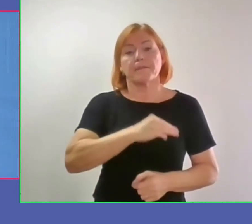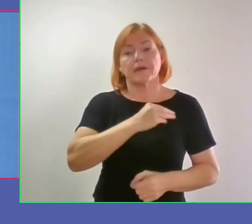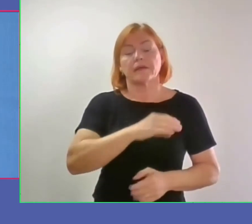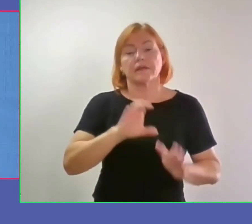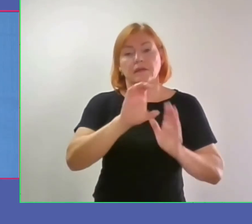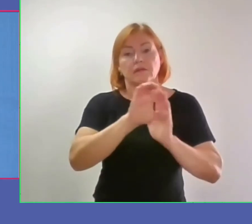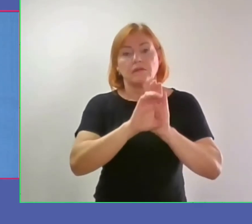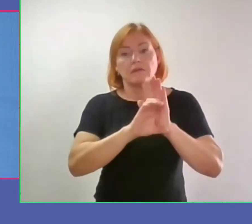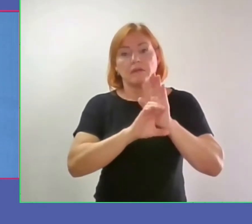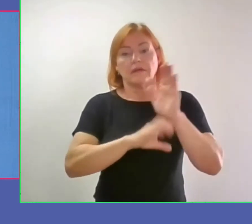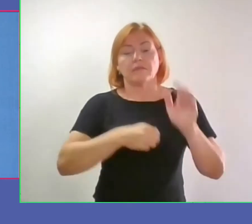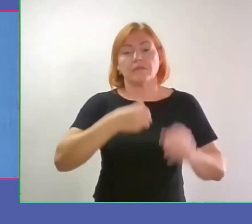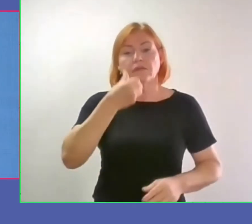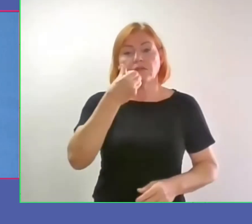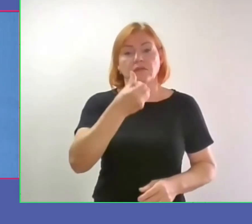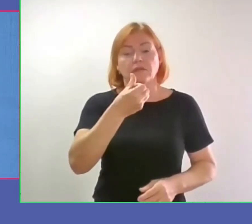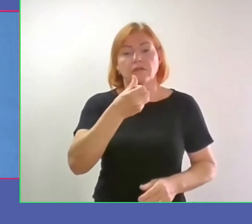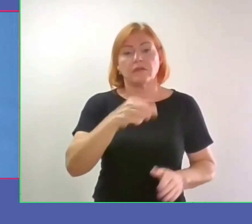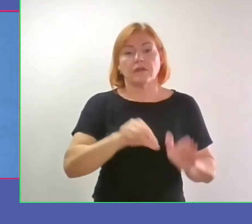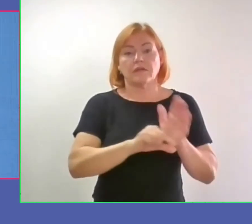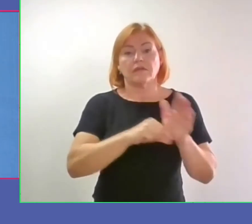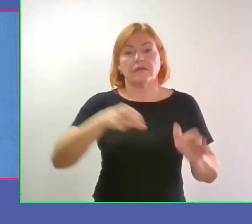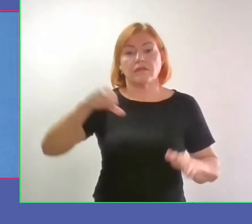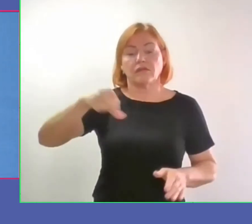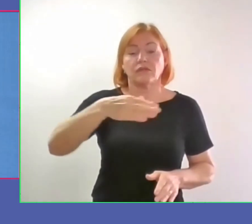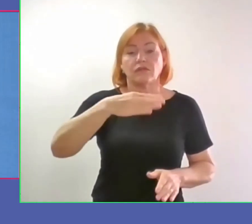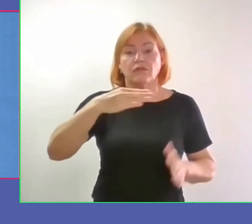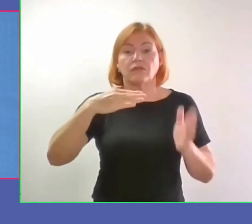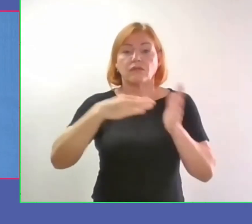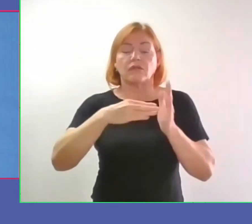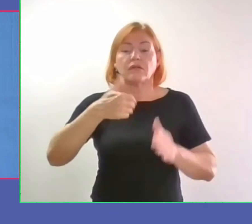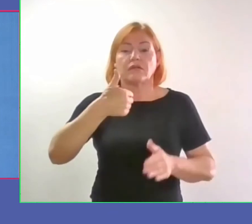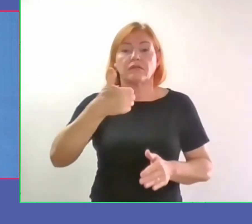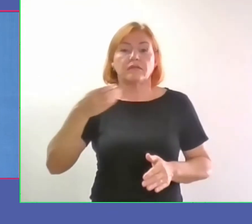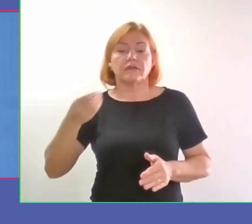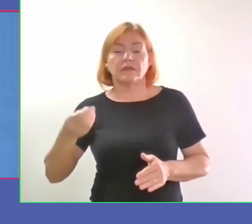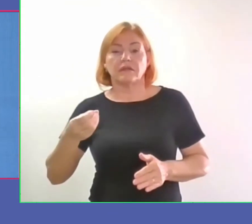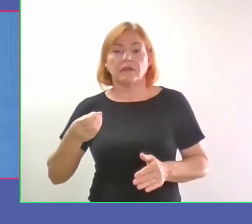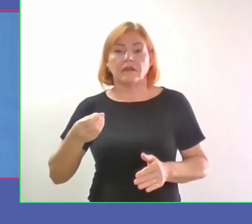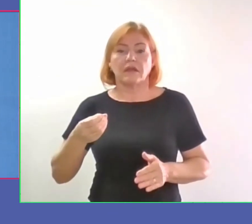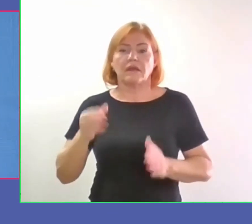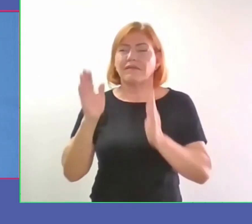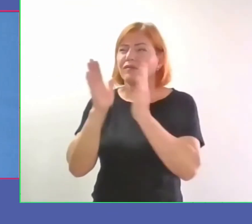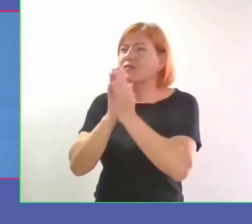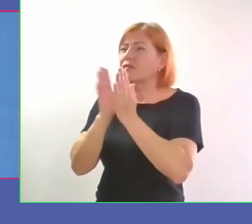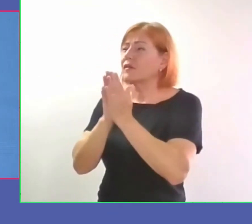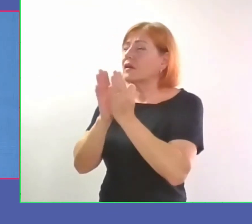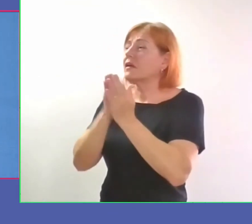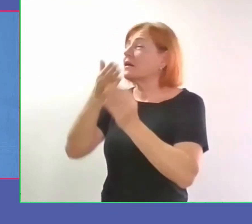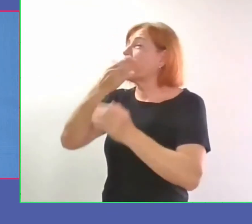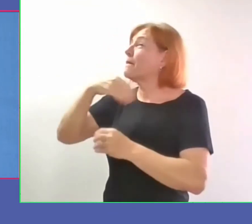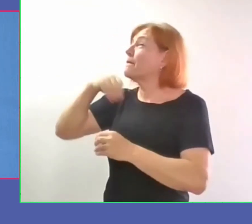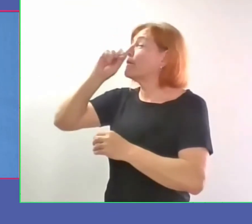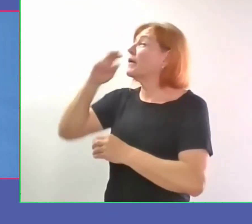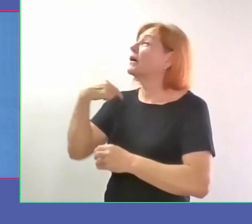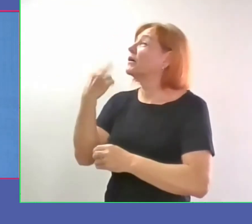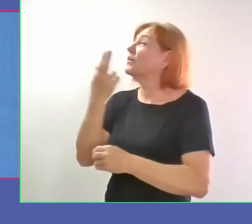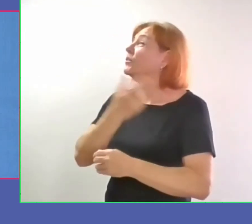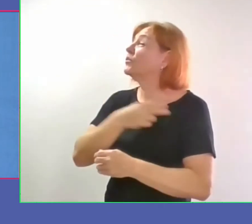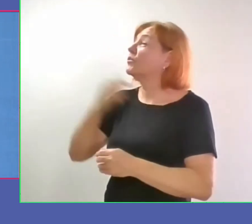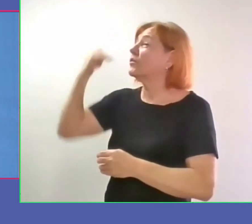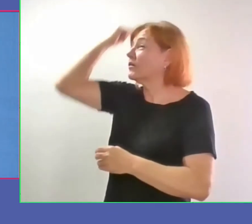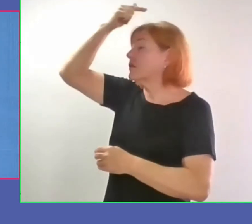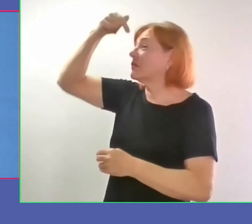Mateus 6, 9 e 10. Porquanto vós orareis assim: Pai nosso que está no céu, santificado seja o teu